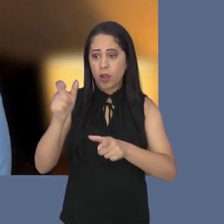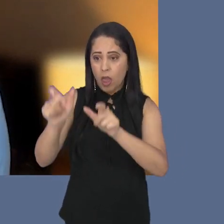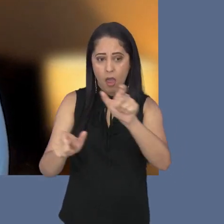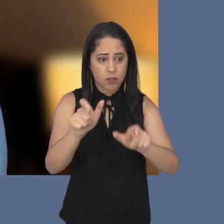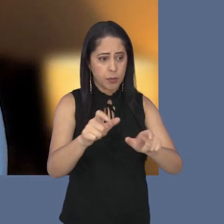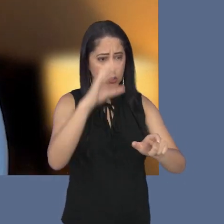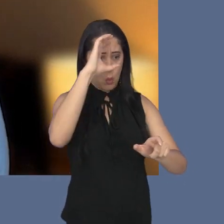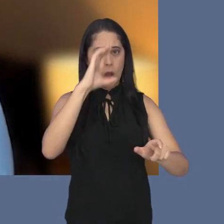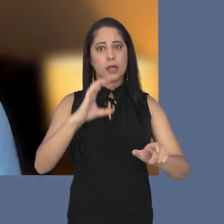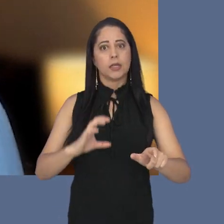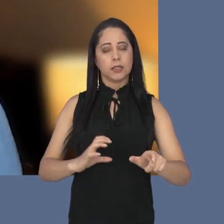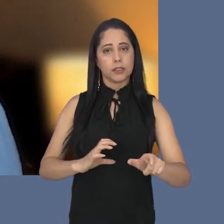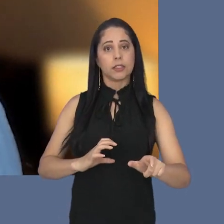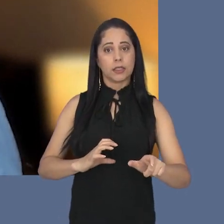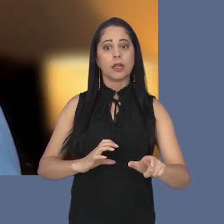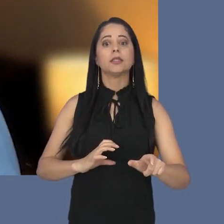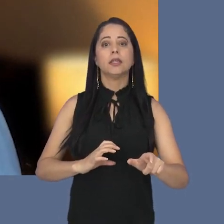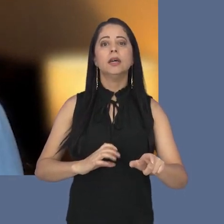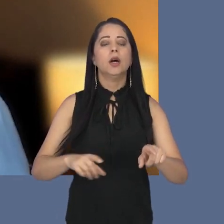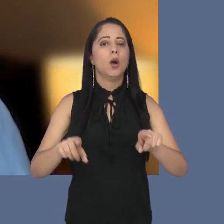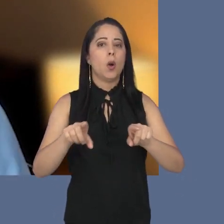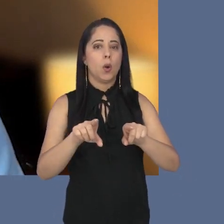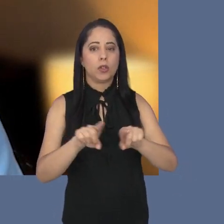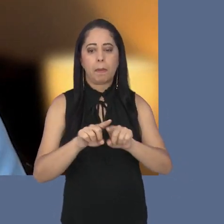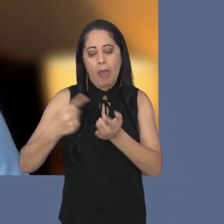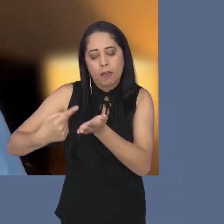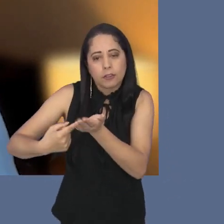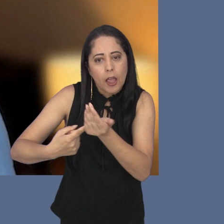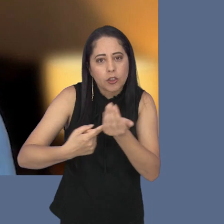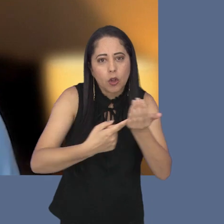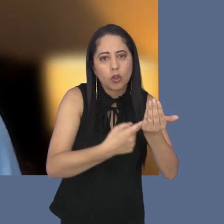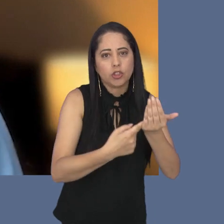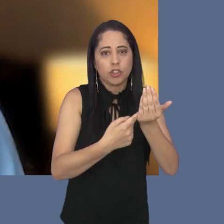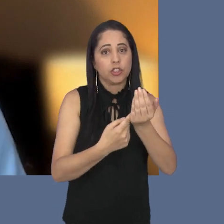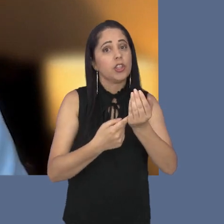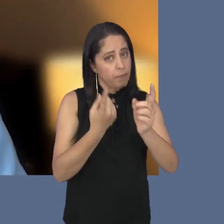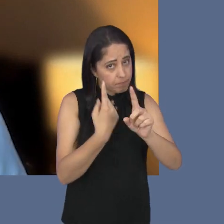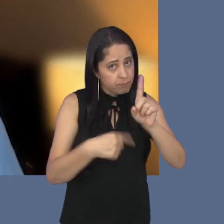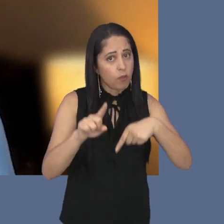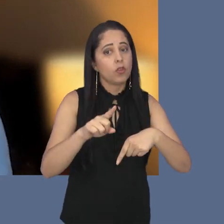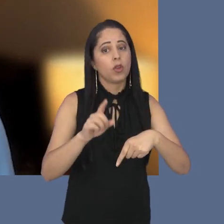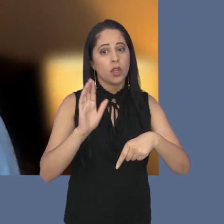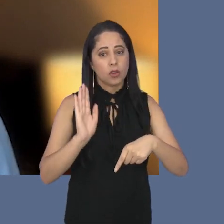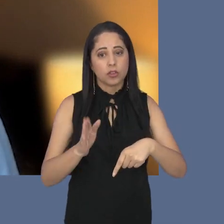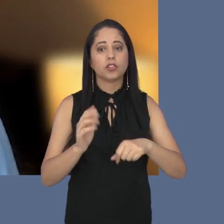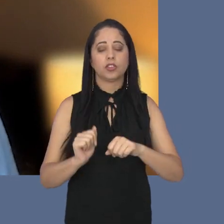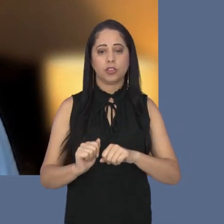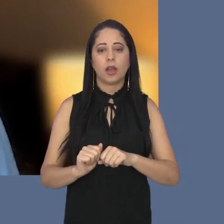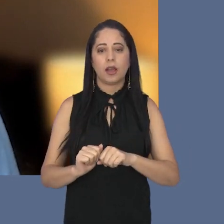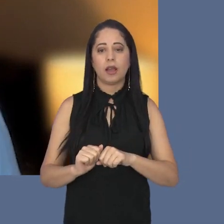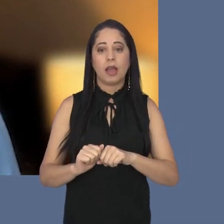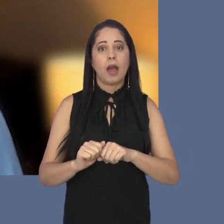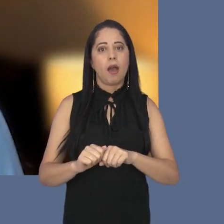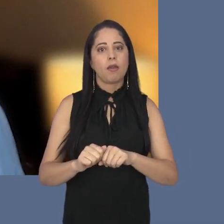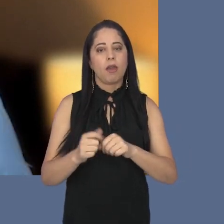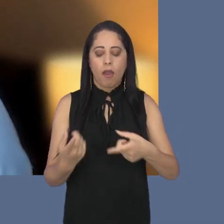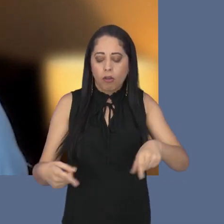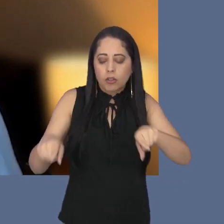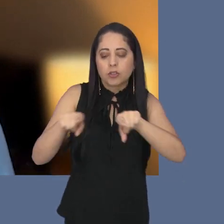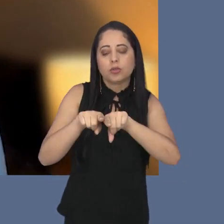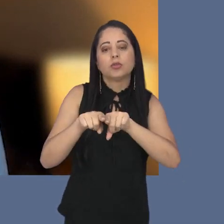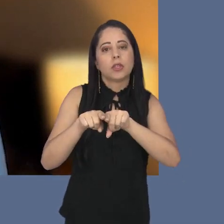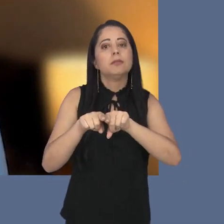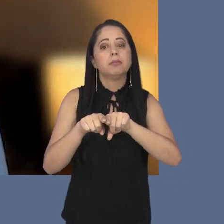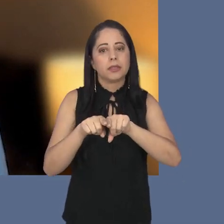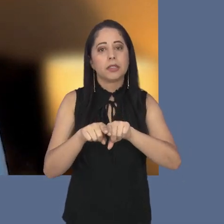que é benefício para o cidadão, mas para aquilo que também o contexto, né, a tecnologia, todo esse avanço tecnológico nos proporciona